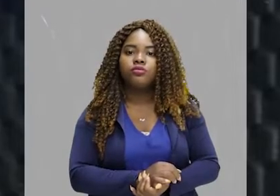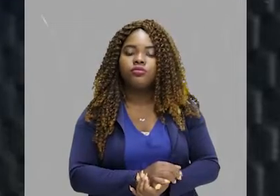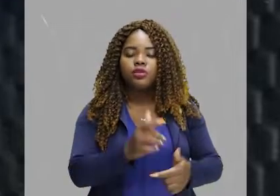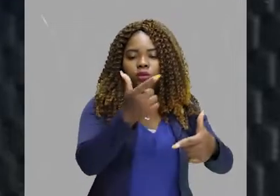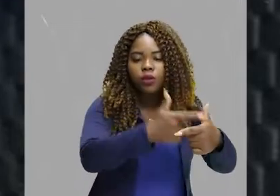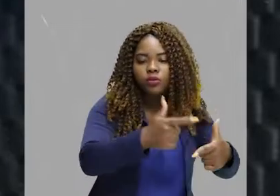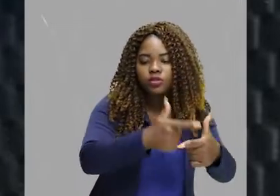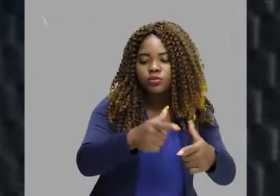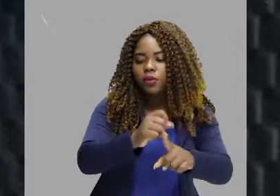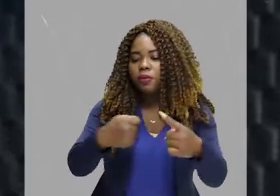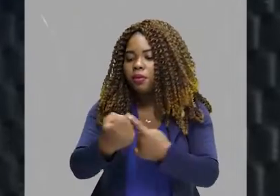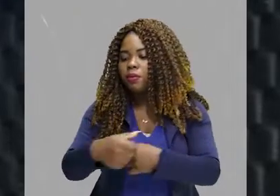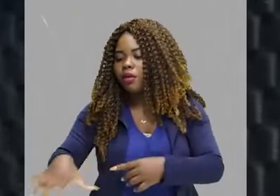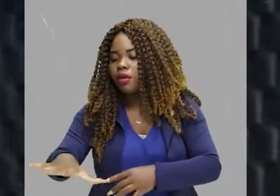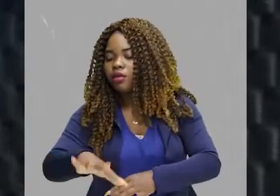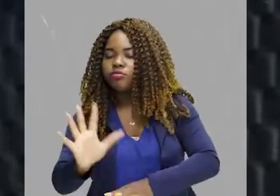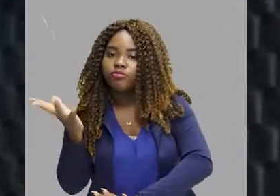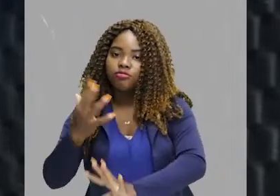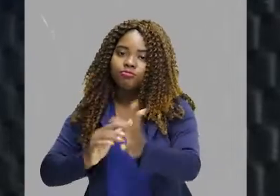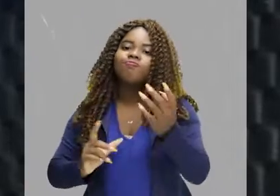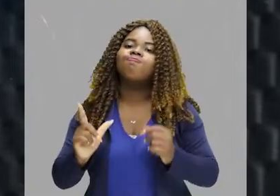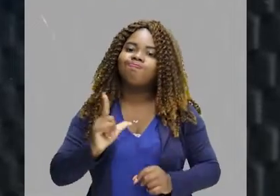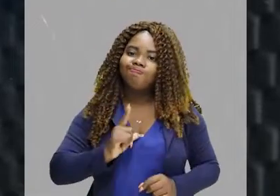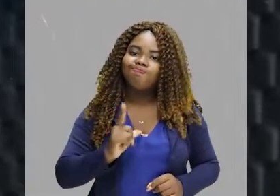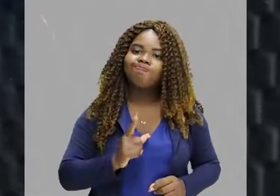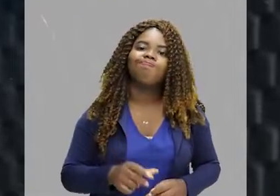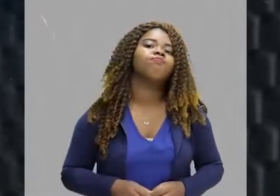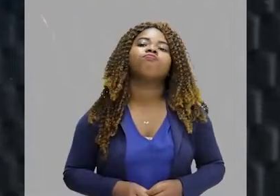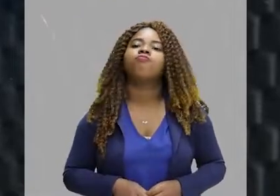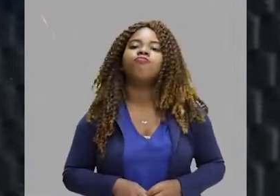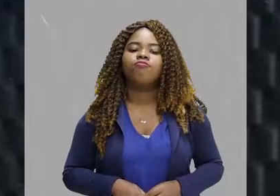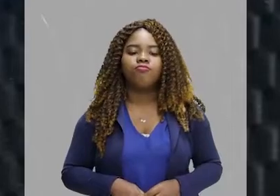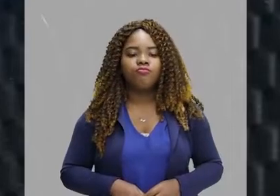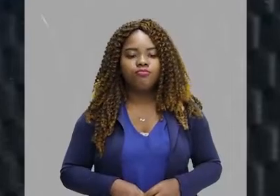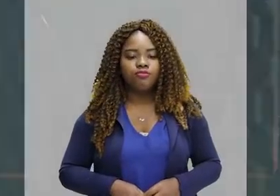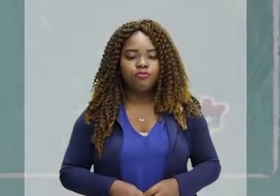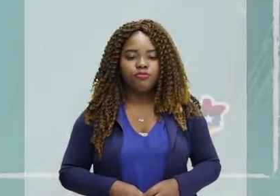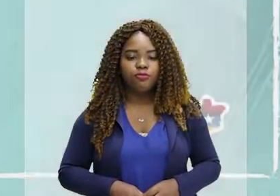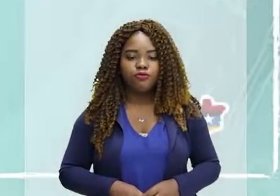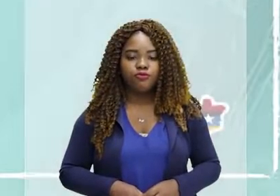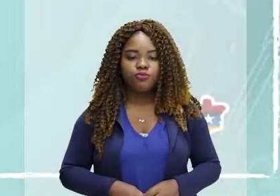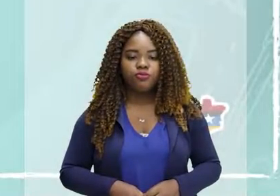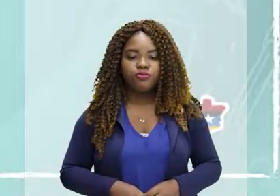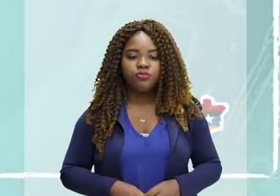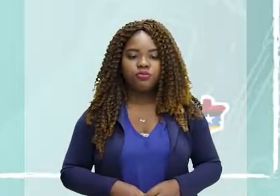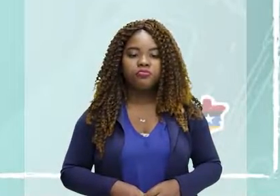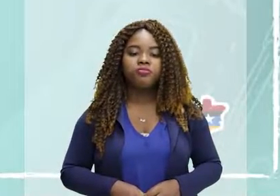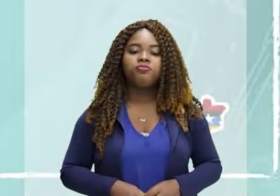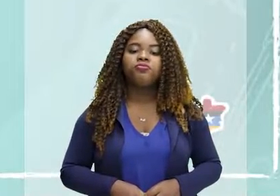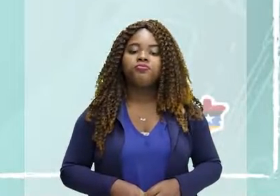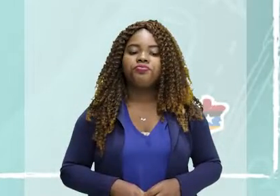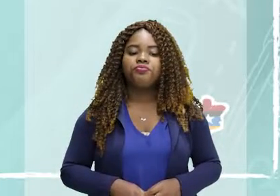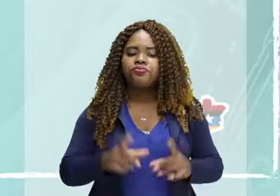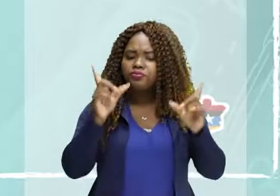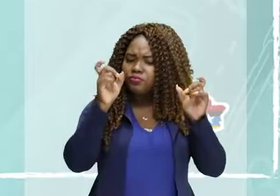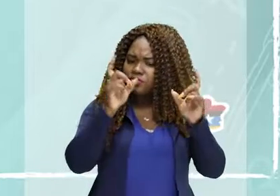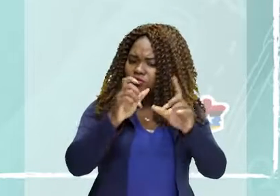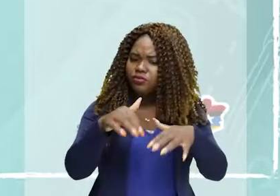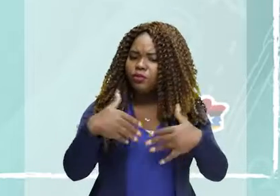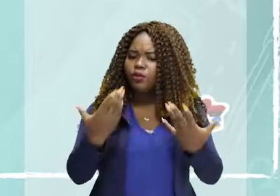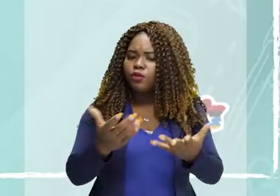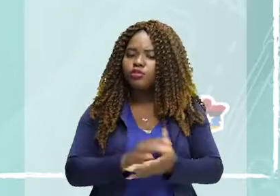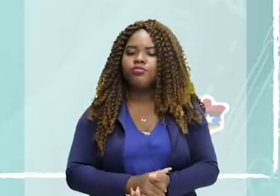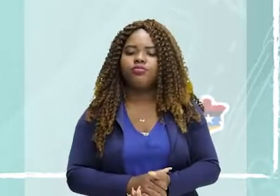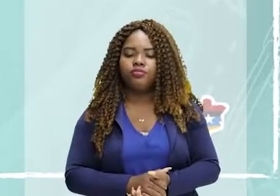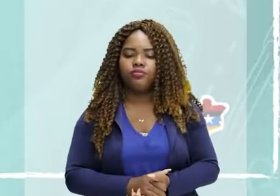pode causar, que as nossas ações podem causar, ok? A dificuldade está basicamente